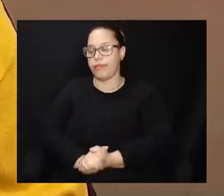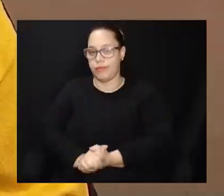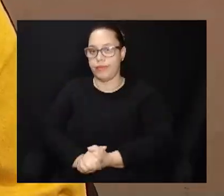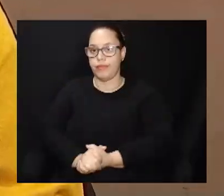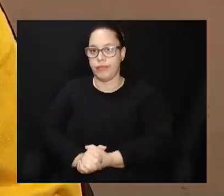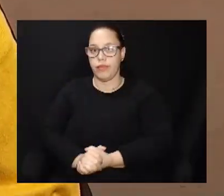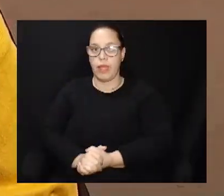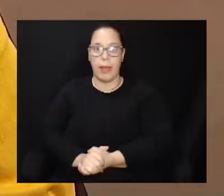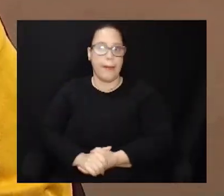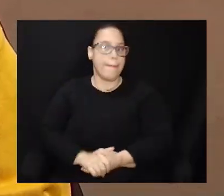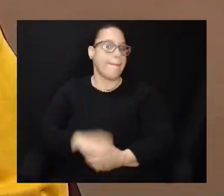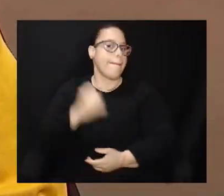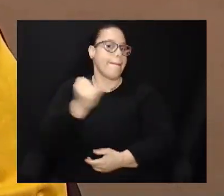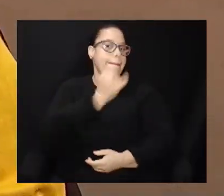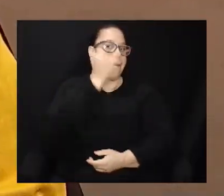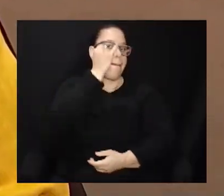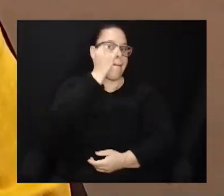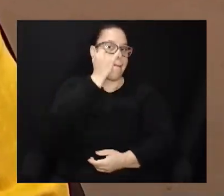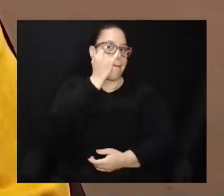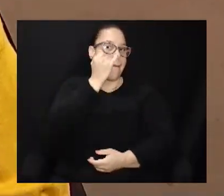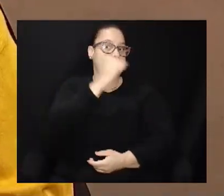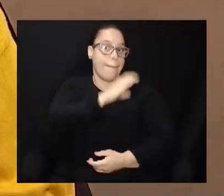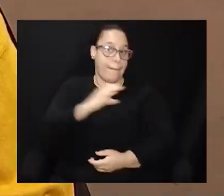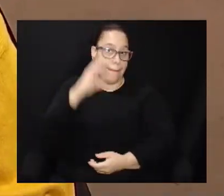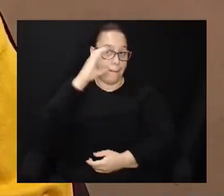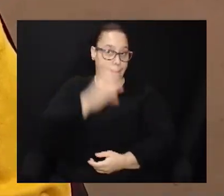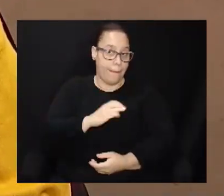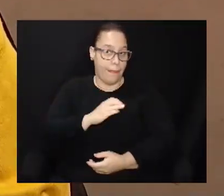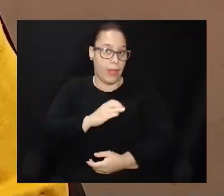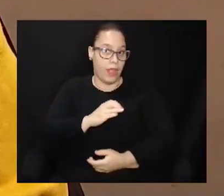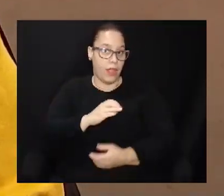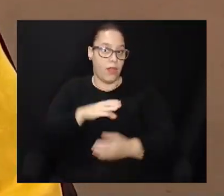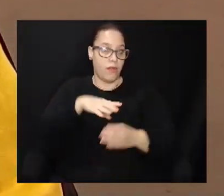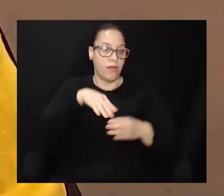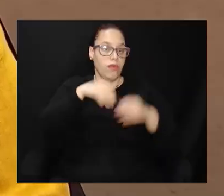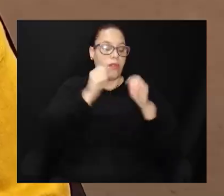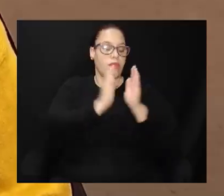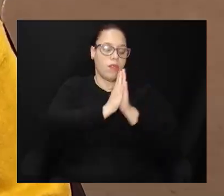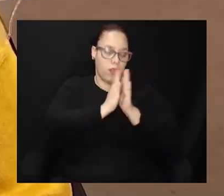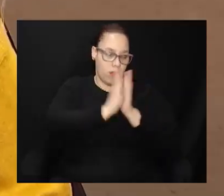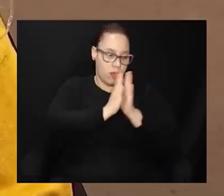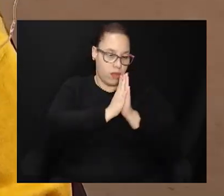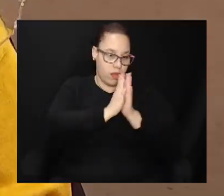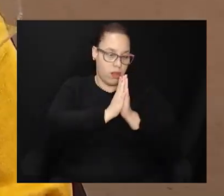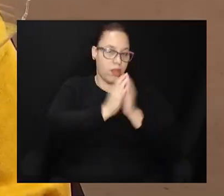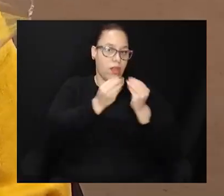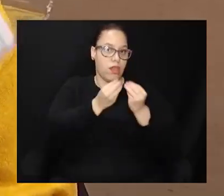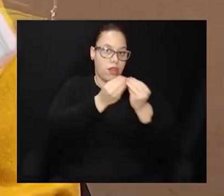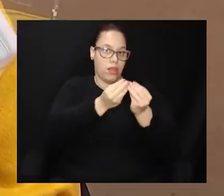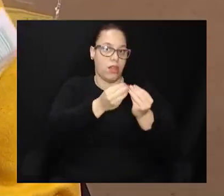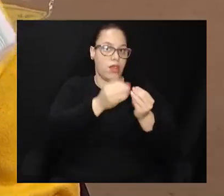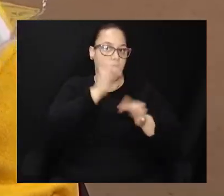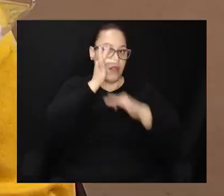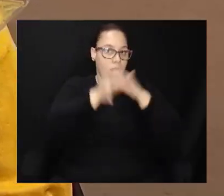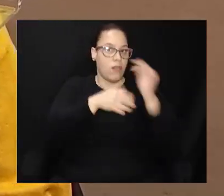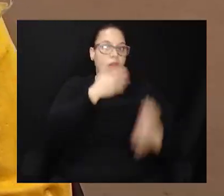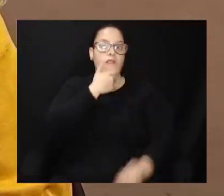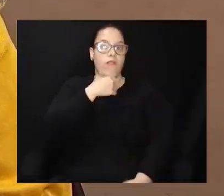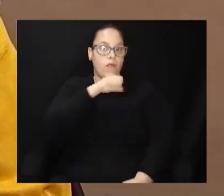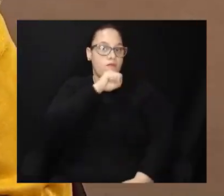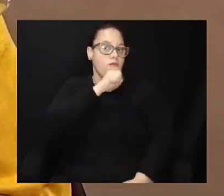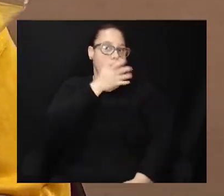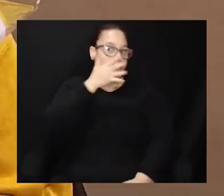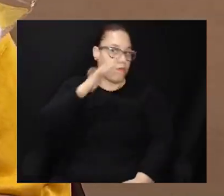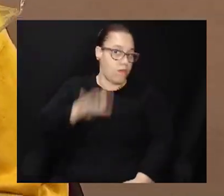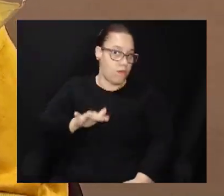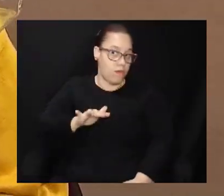importante ir lá acender, quem é católico vai lá, acende vela, reza e leva as flores. Então meu pai fazia isso desde pequeno, que a gente acompanhou